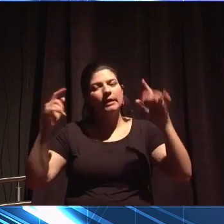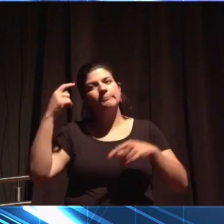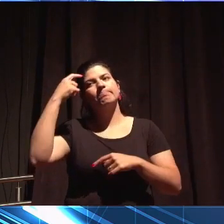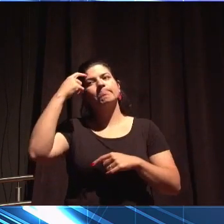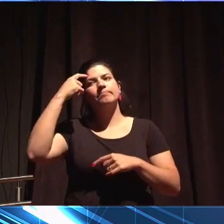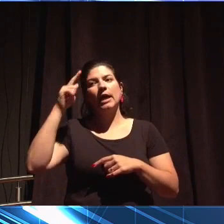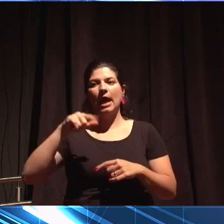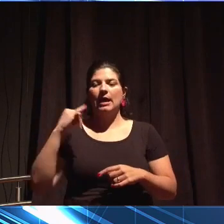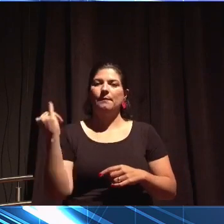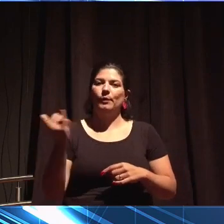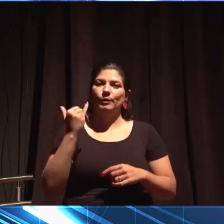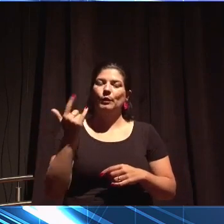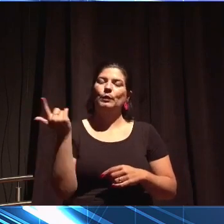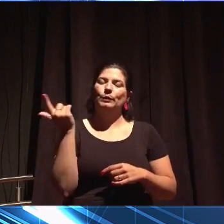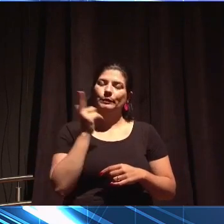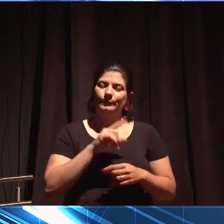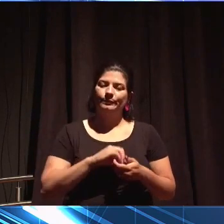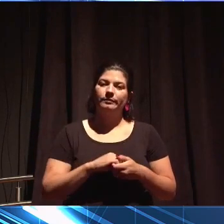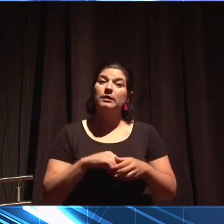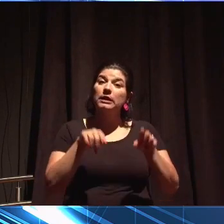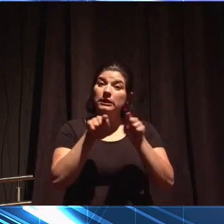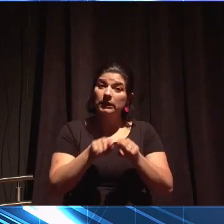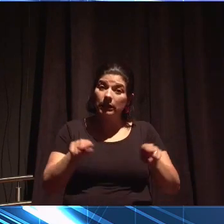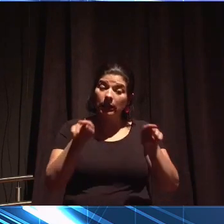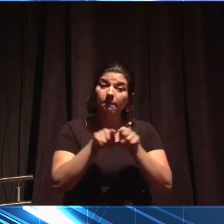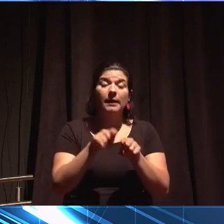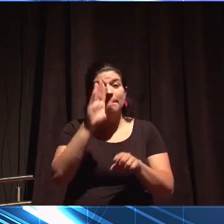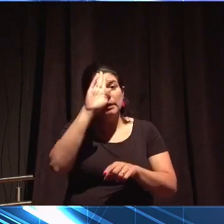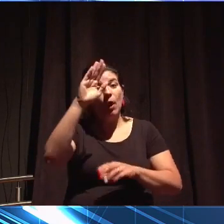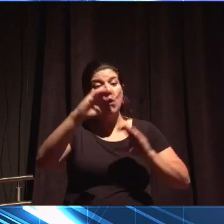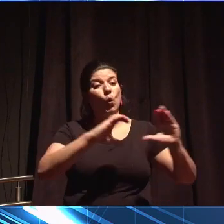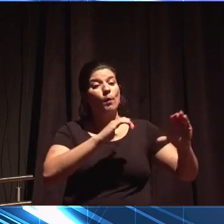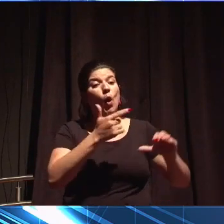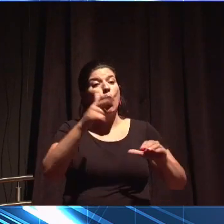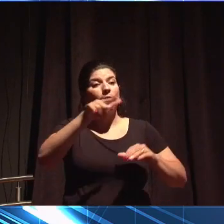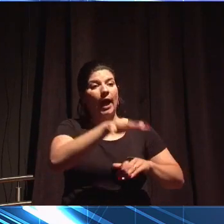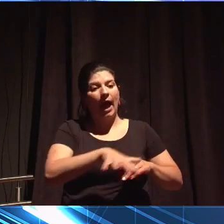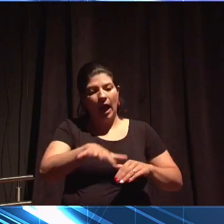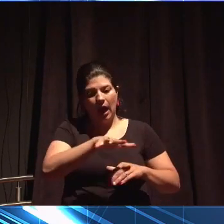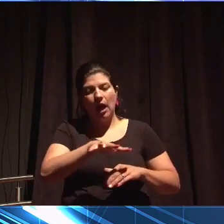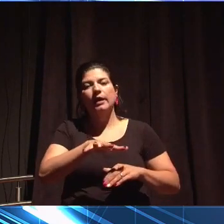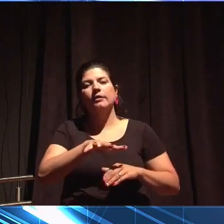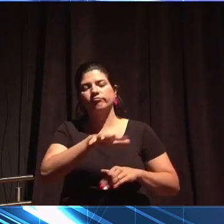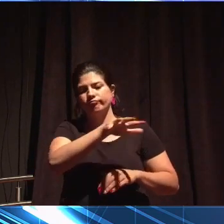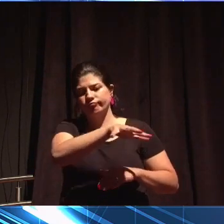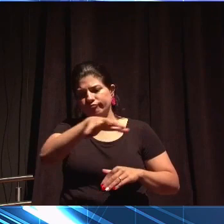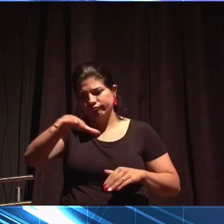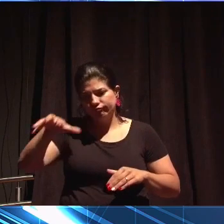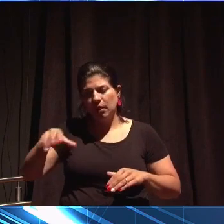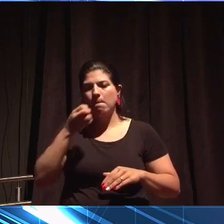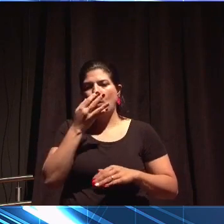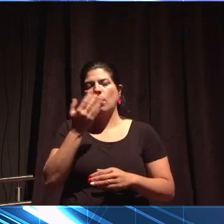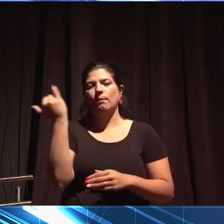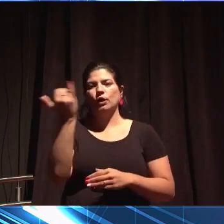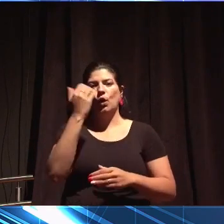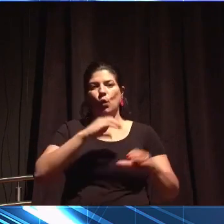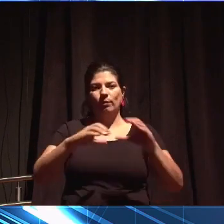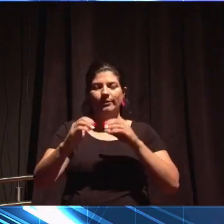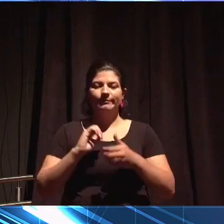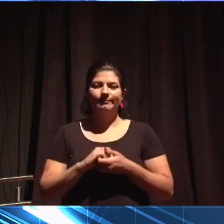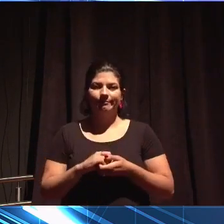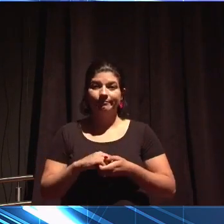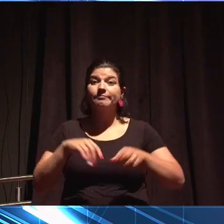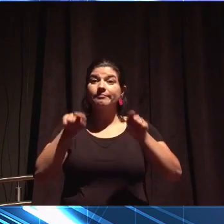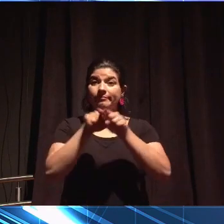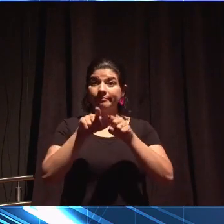e também, mais uma vez, frisando o ponto da comunicação com as demais áreas, né? Exato, gente. E aí a gente entra